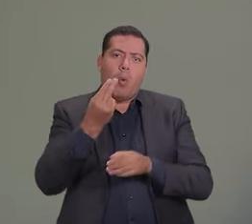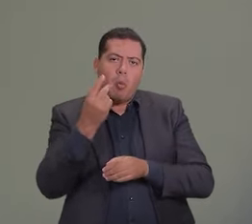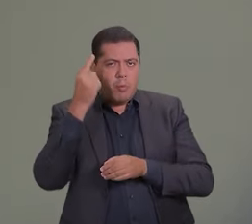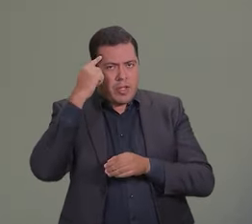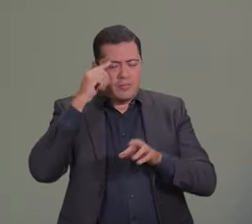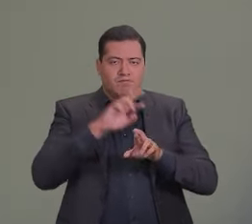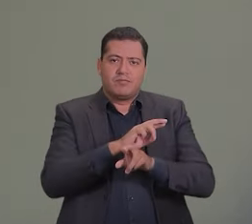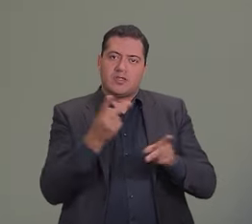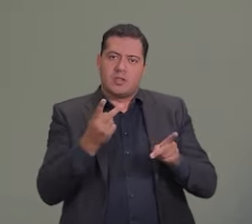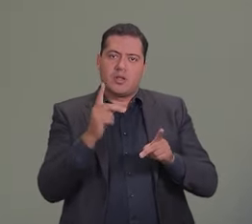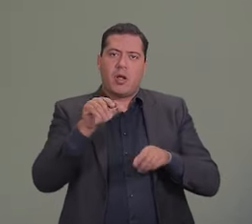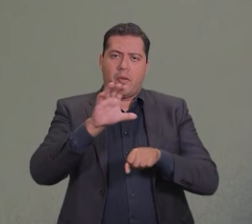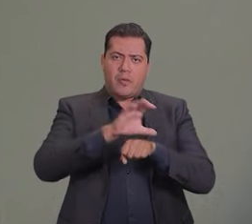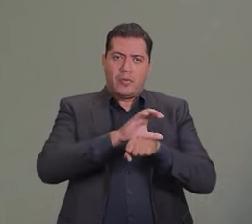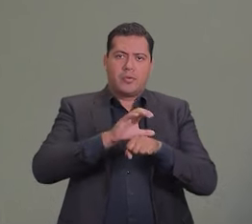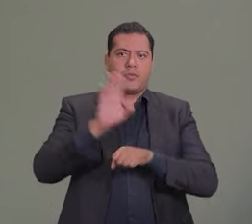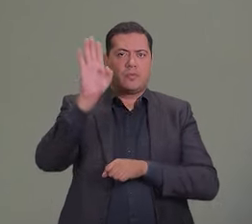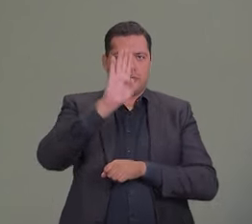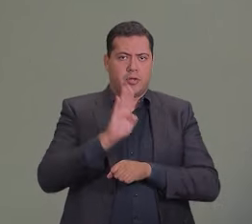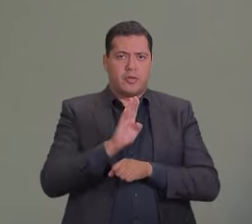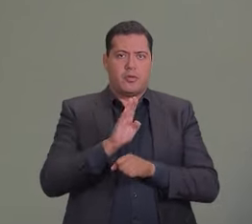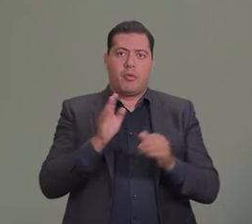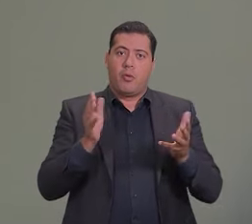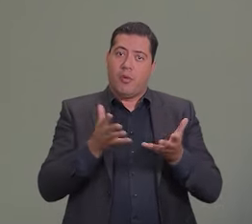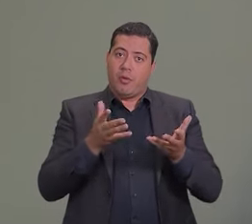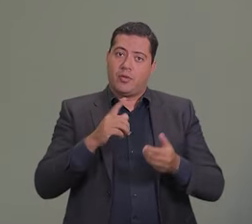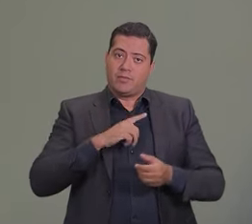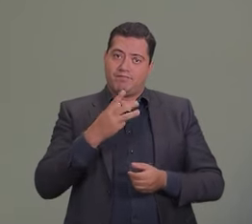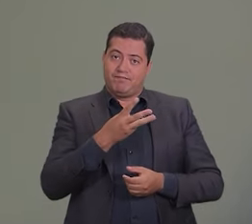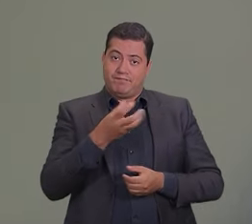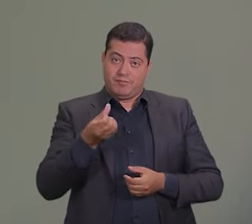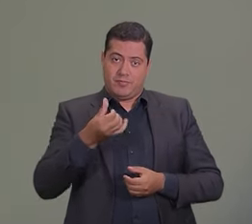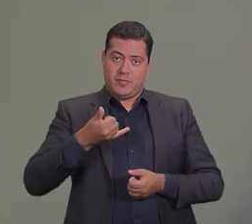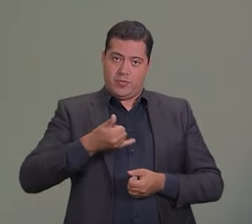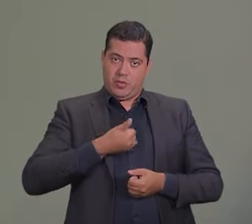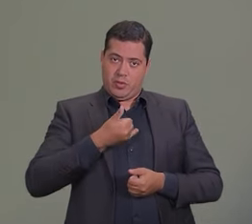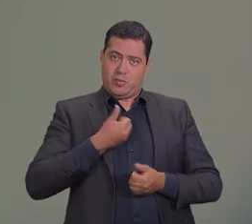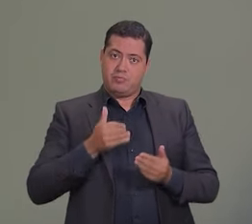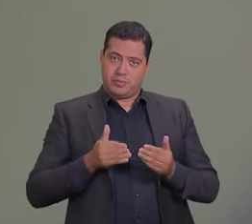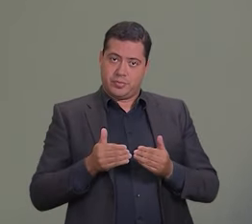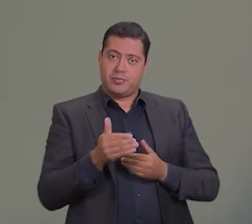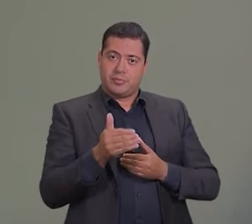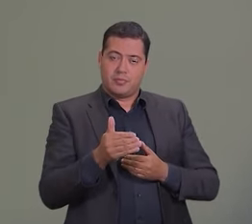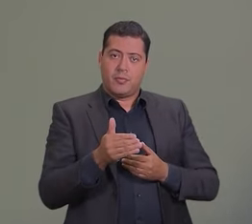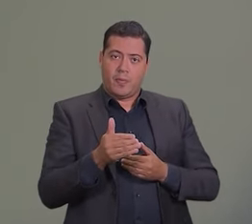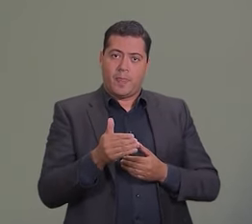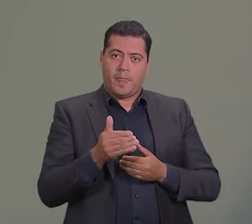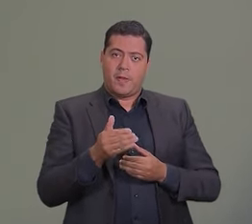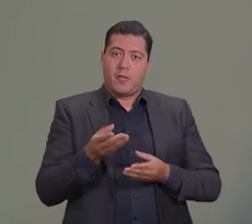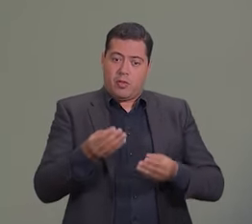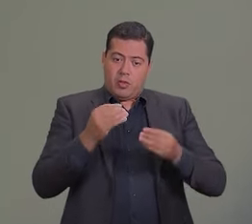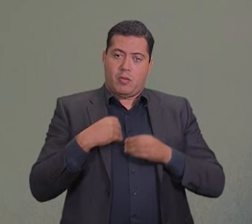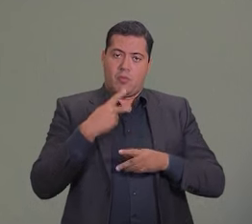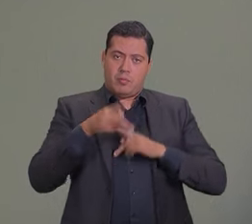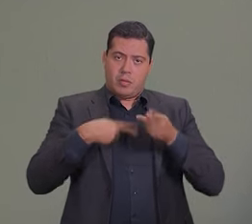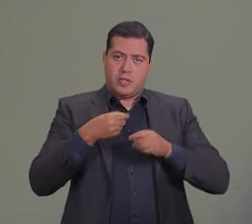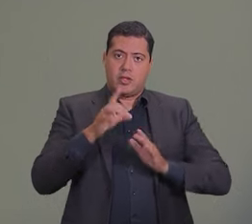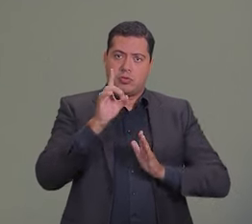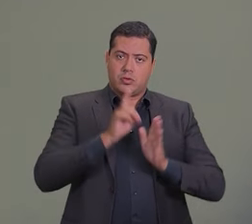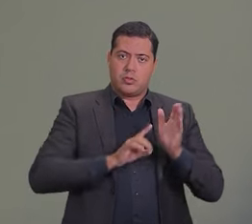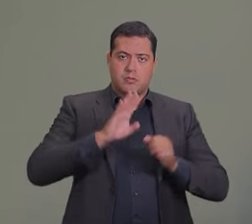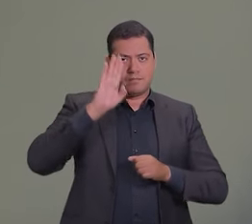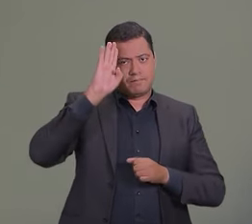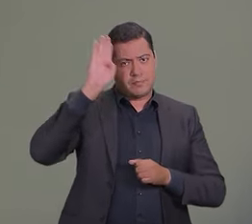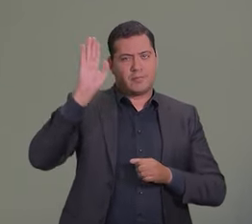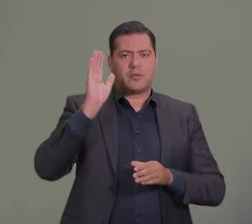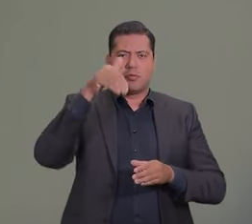que hoje completa 36 anos de vigência, contemplou-nos com o direito fundamental de votar para que essa